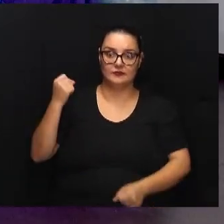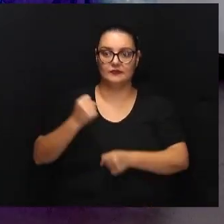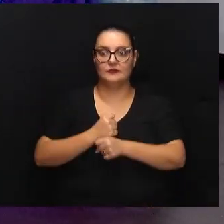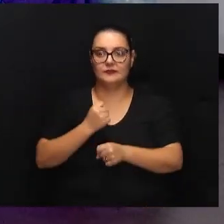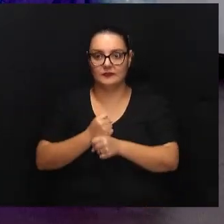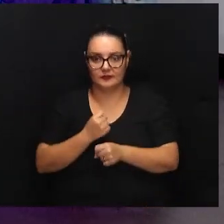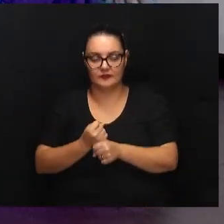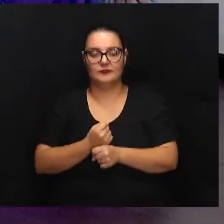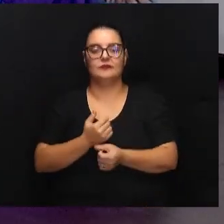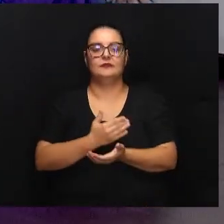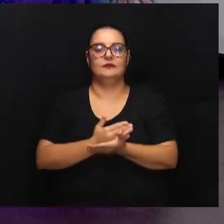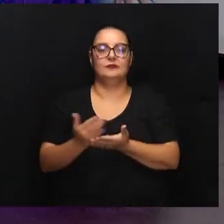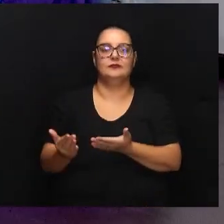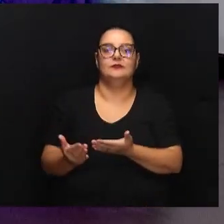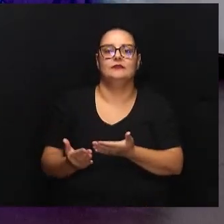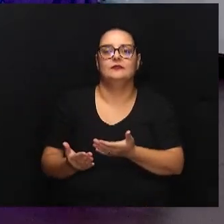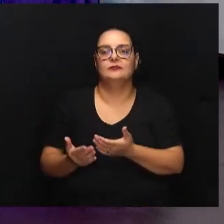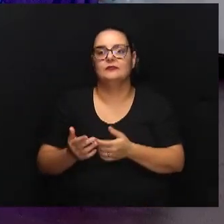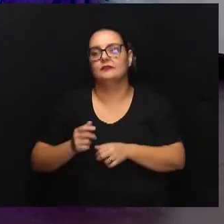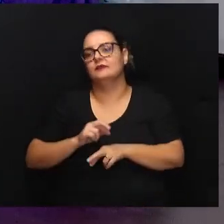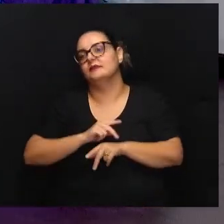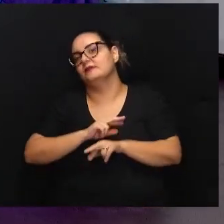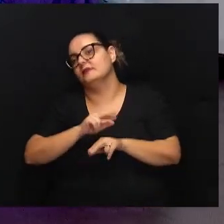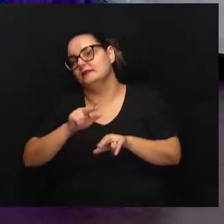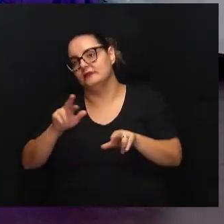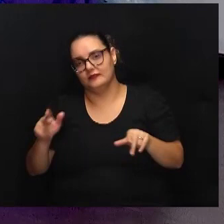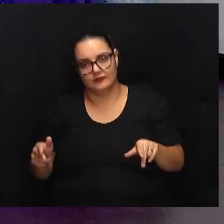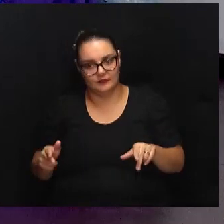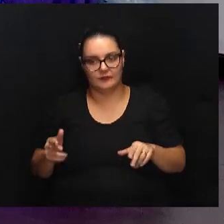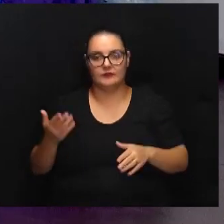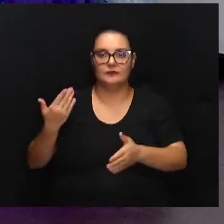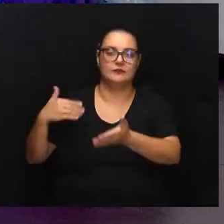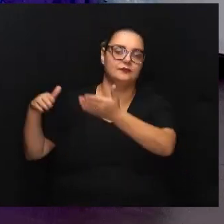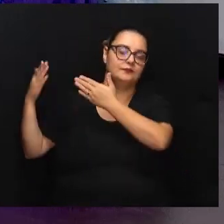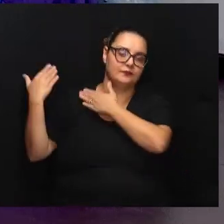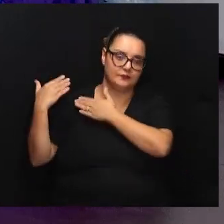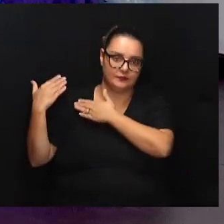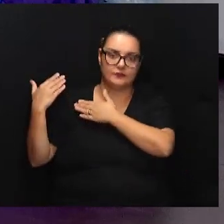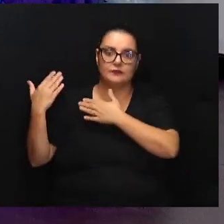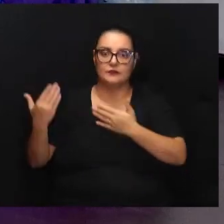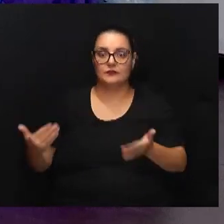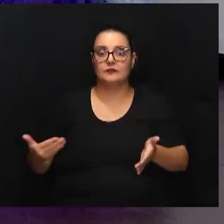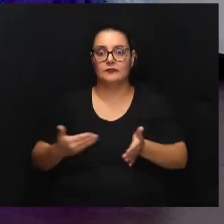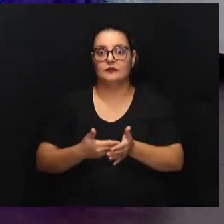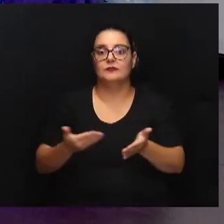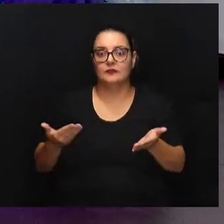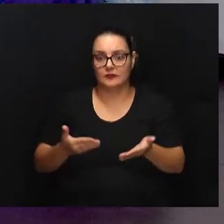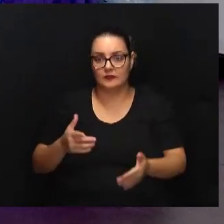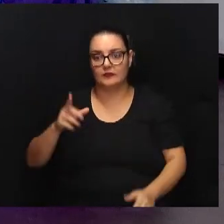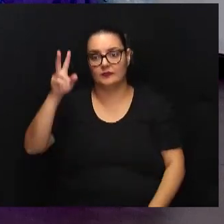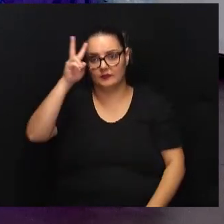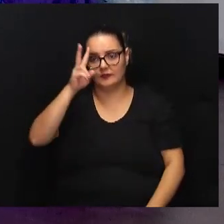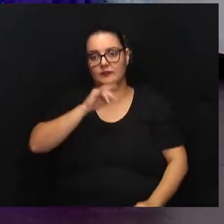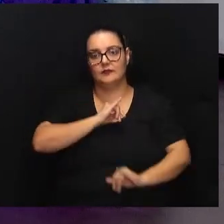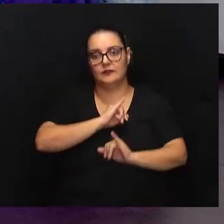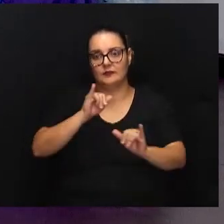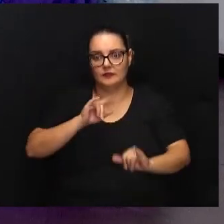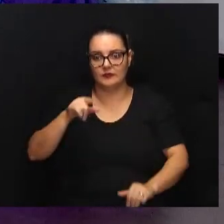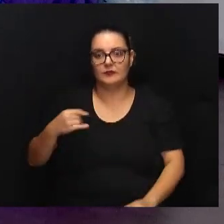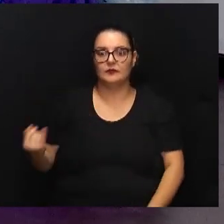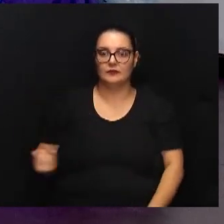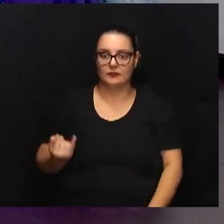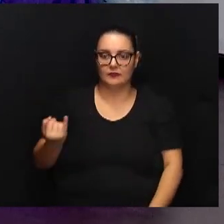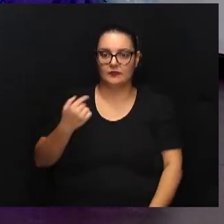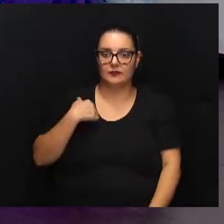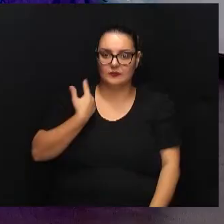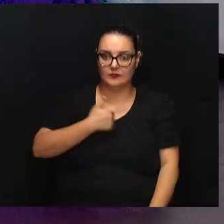há muitos anos, tem muitas e muitos que ficaram para trás, que estão até hoje contando